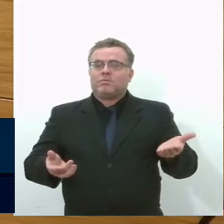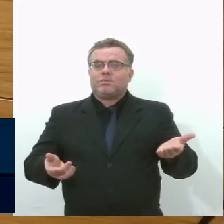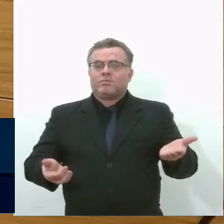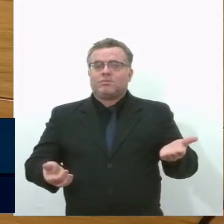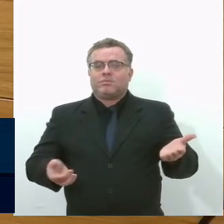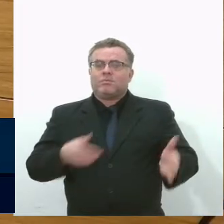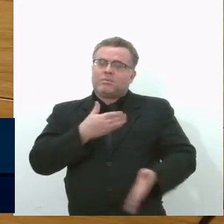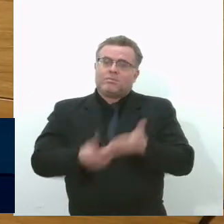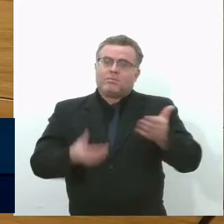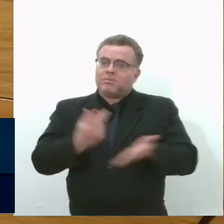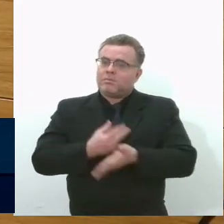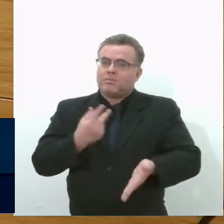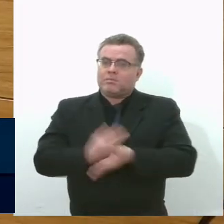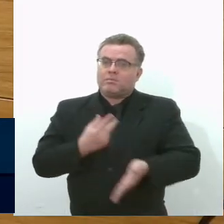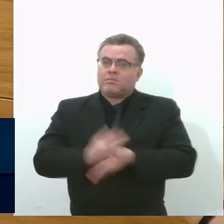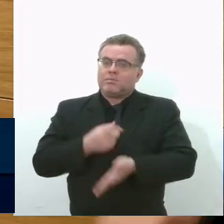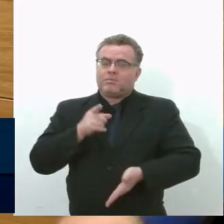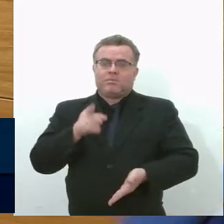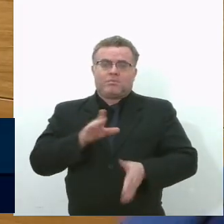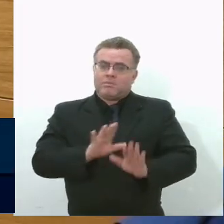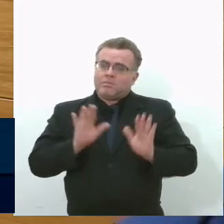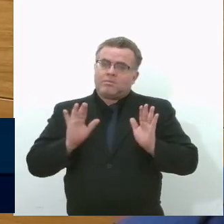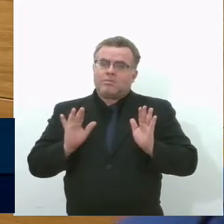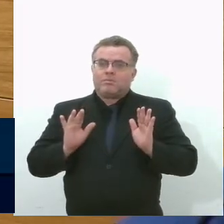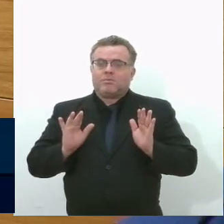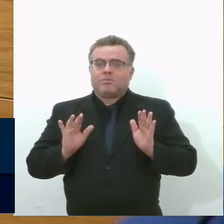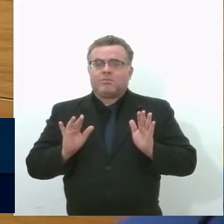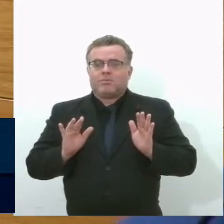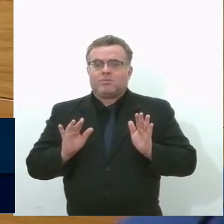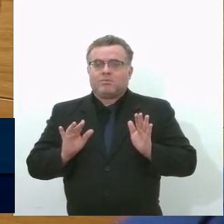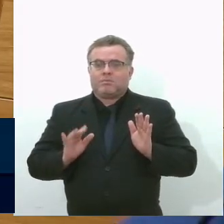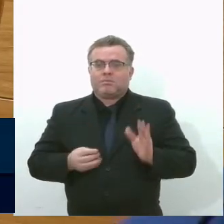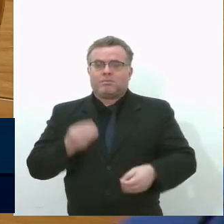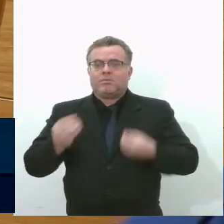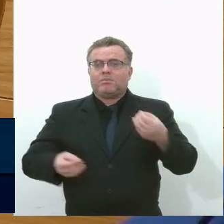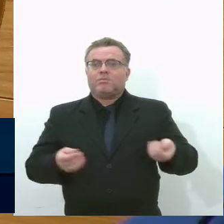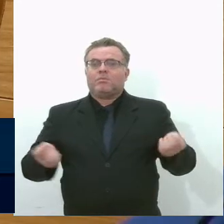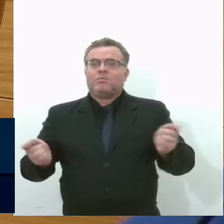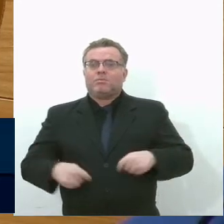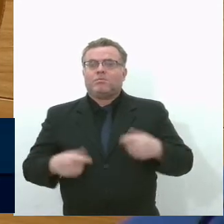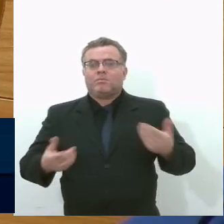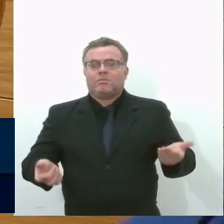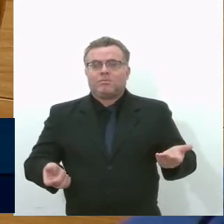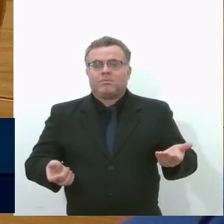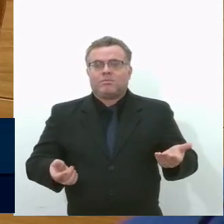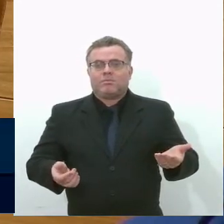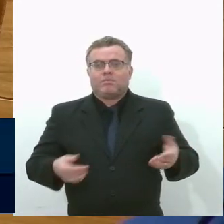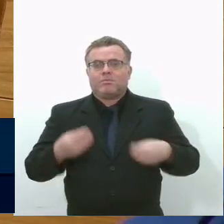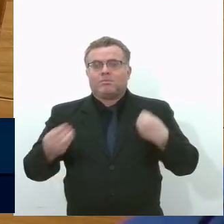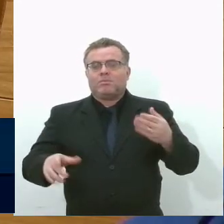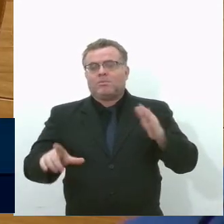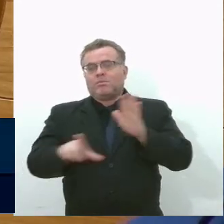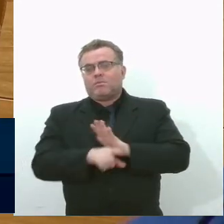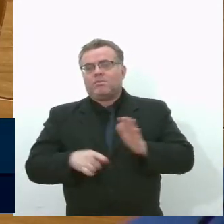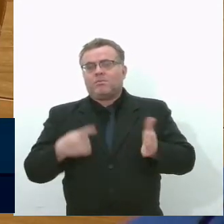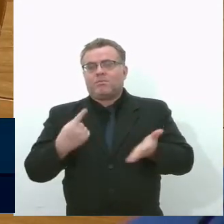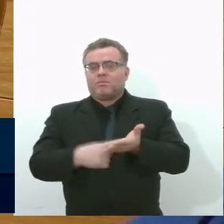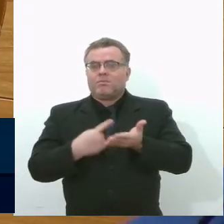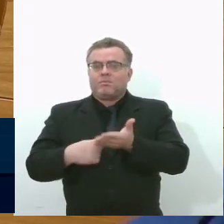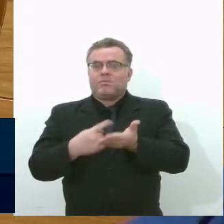estou trabalhando em outro município. Quer dizer, tem essa briga toda. Foi quando o Vanderlei esteve aqui, levantou todo aquele processo, quando era